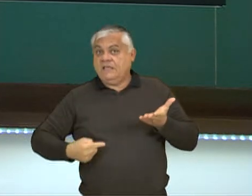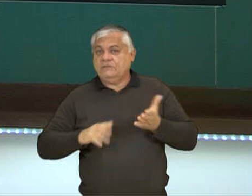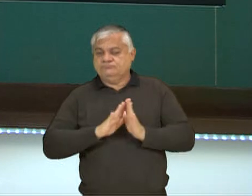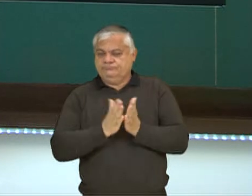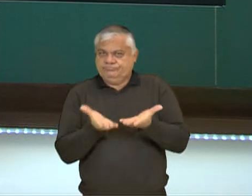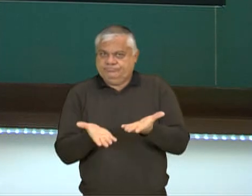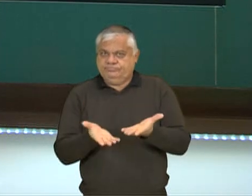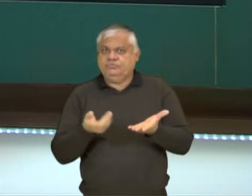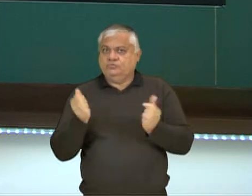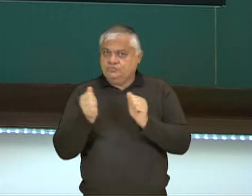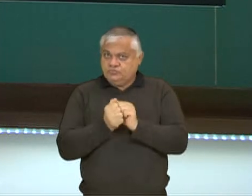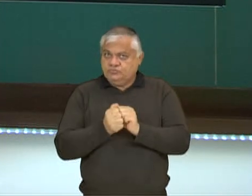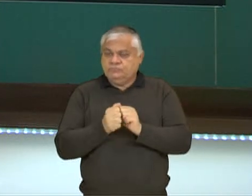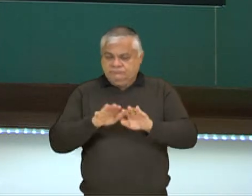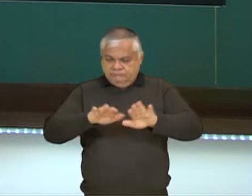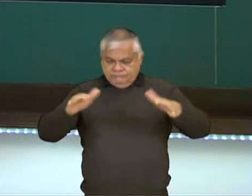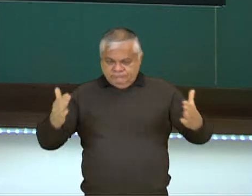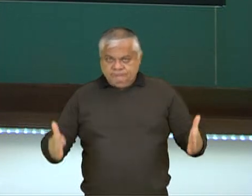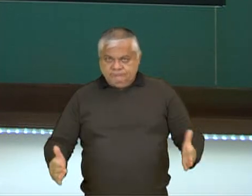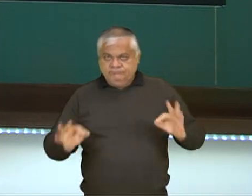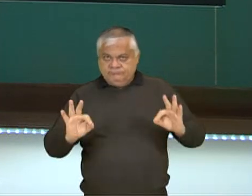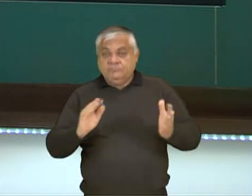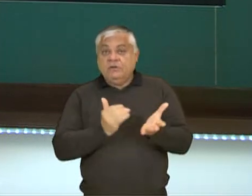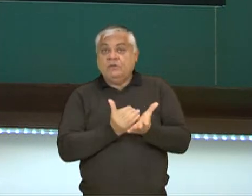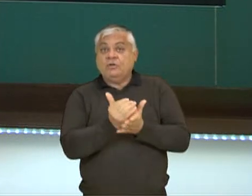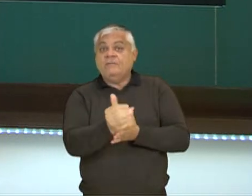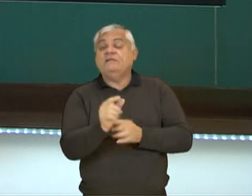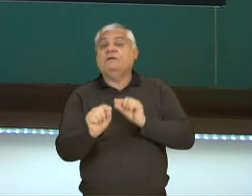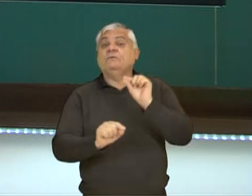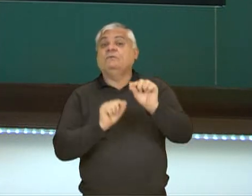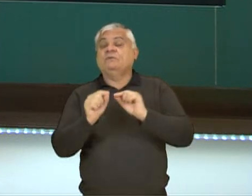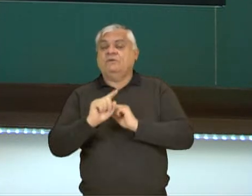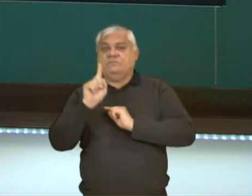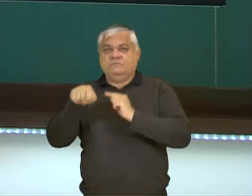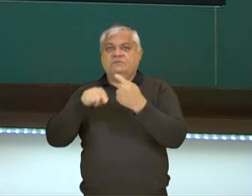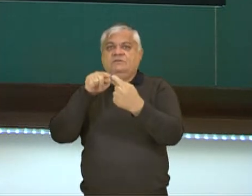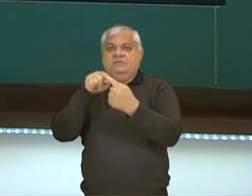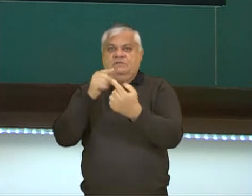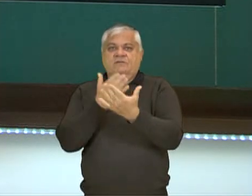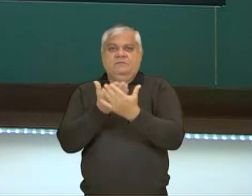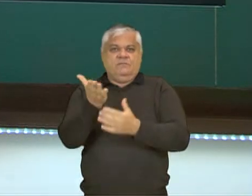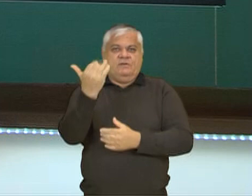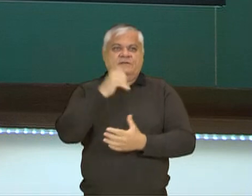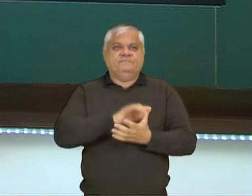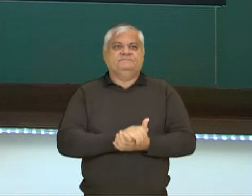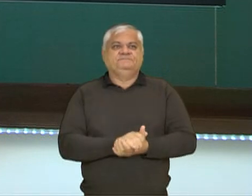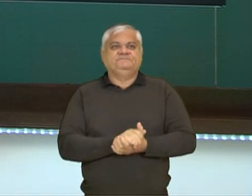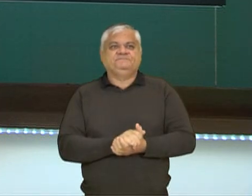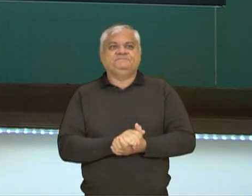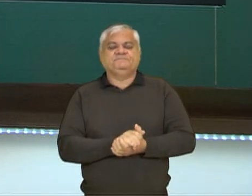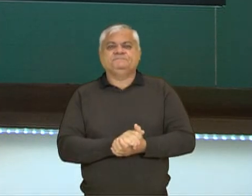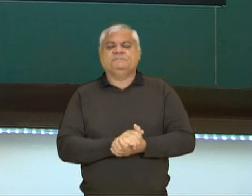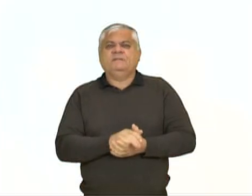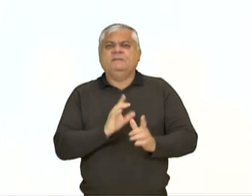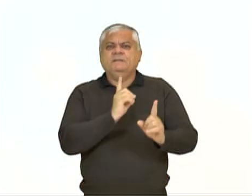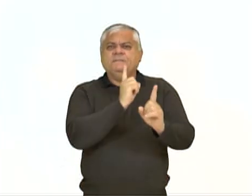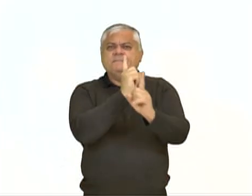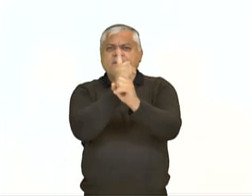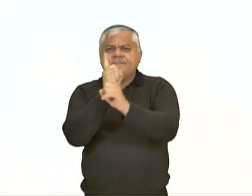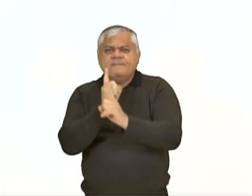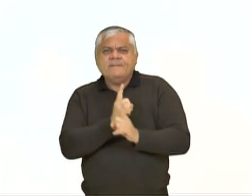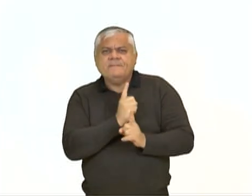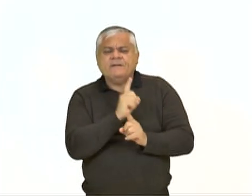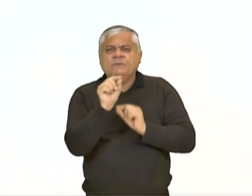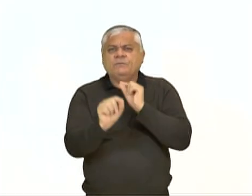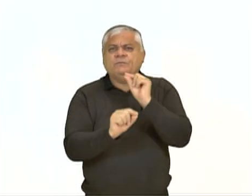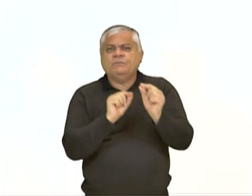aberto aí junto com você e vamos começar com o quê? Nosso objetivo. Bora lá! Então, nosso objetivo da aula de hoje